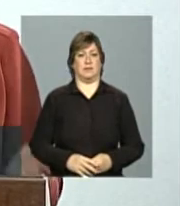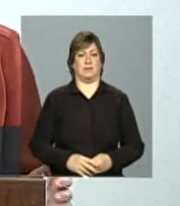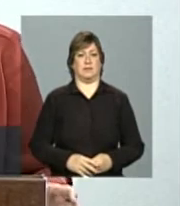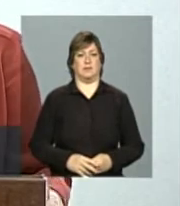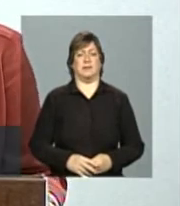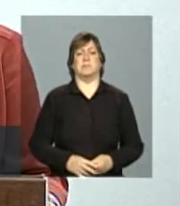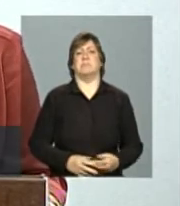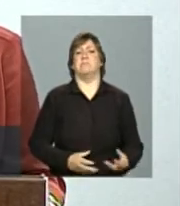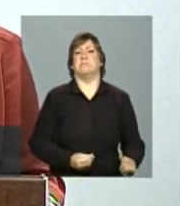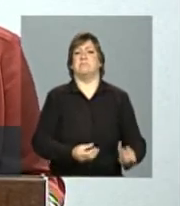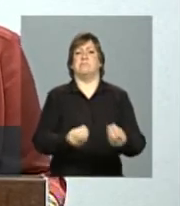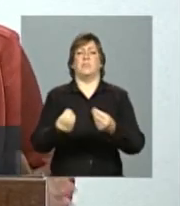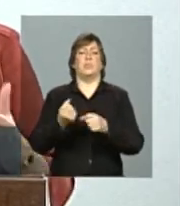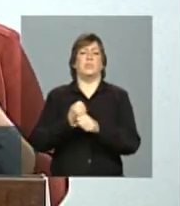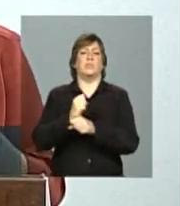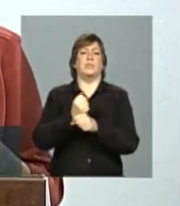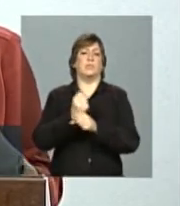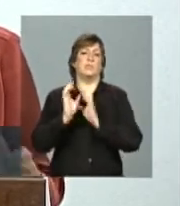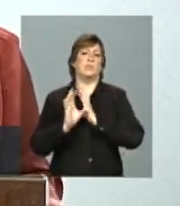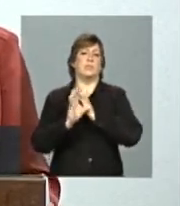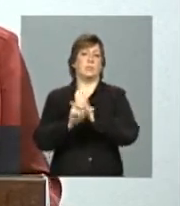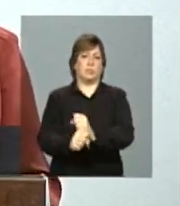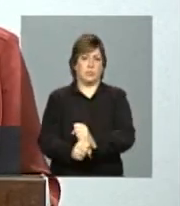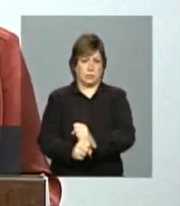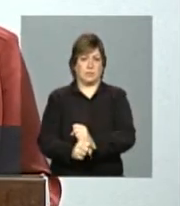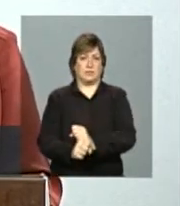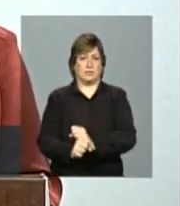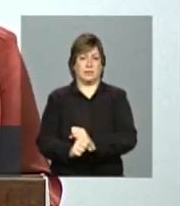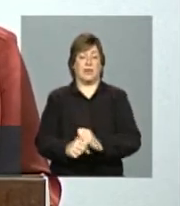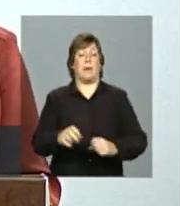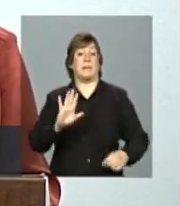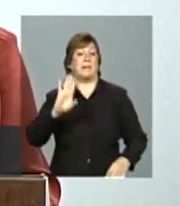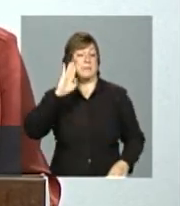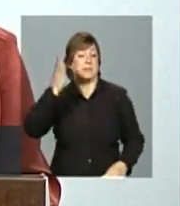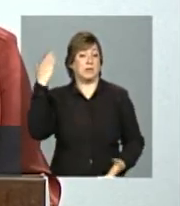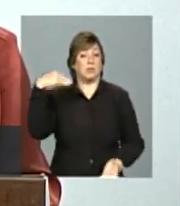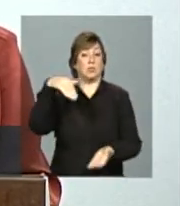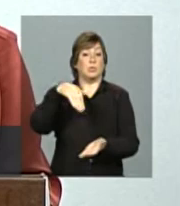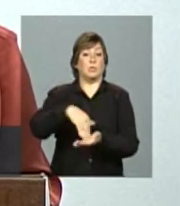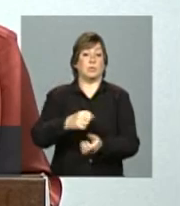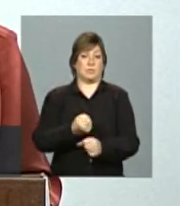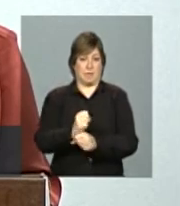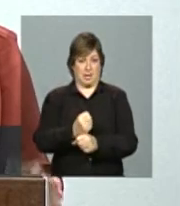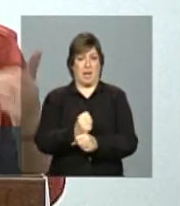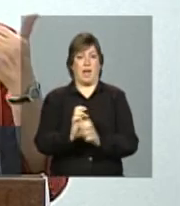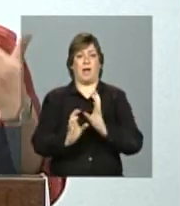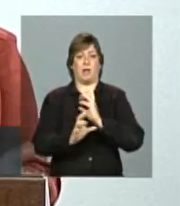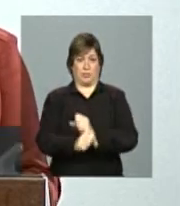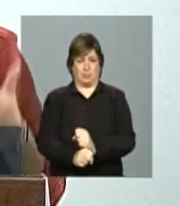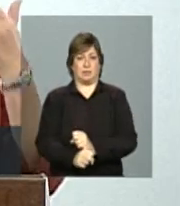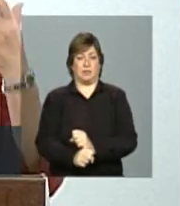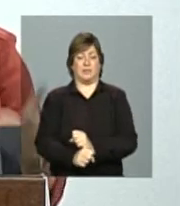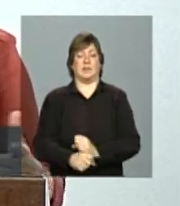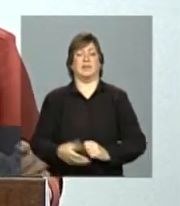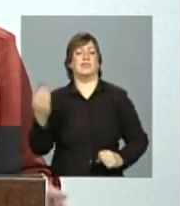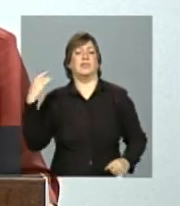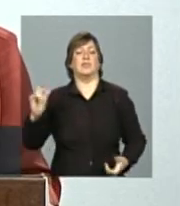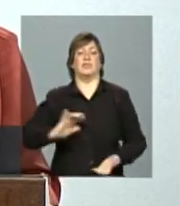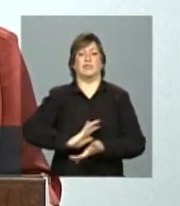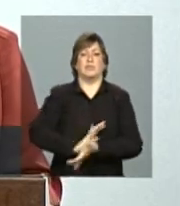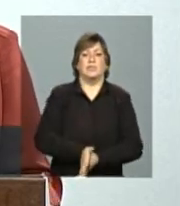milhares de anos mas sobretudo os últimos anos de exclusão